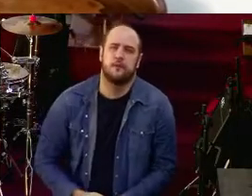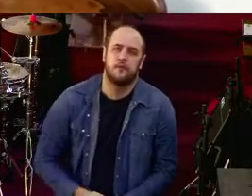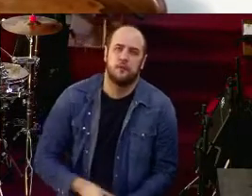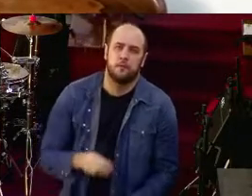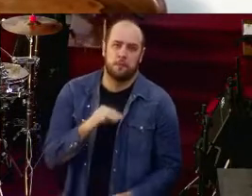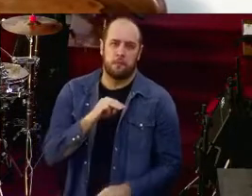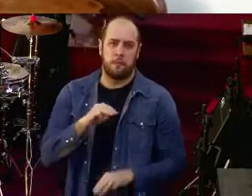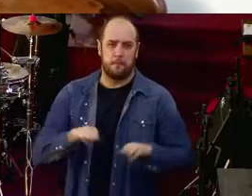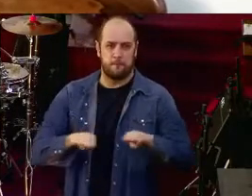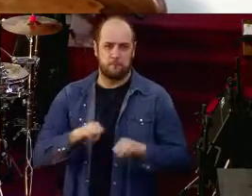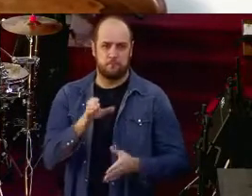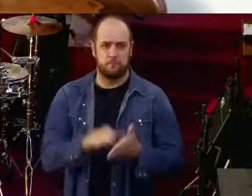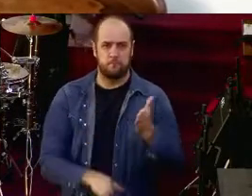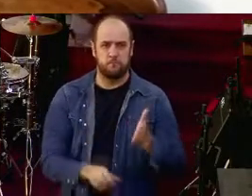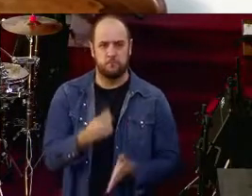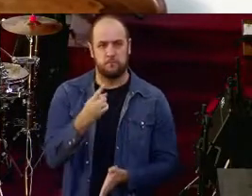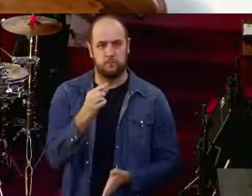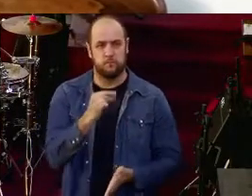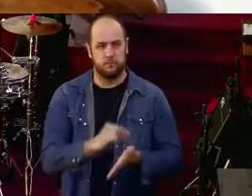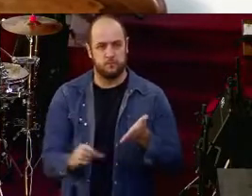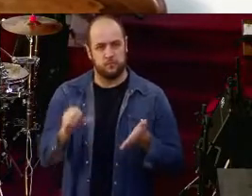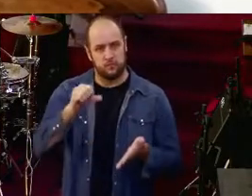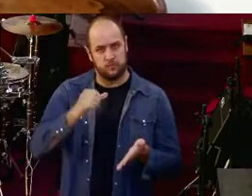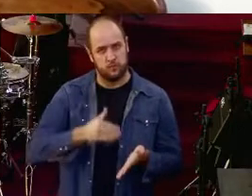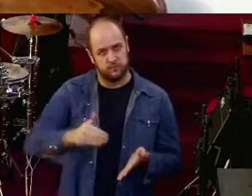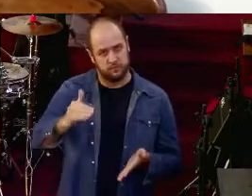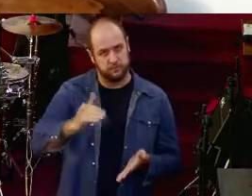1, versículo 9 em diante.